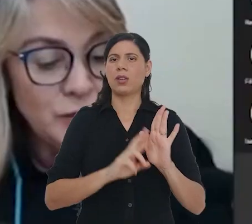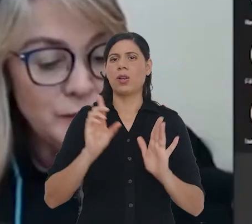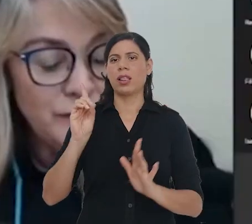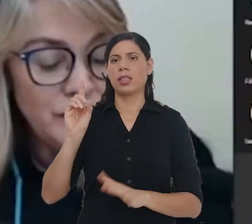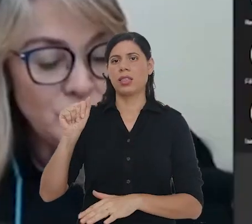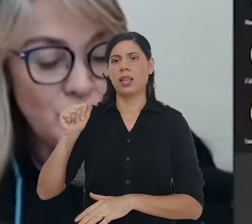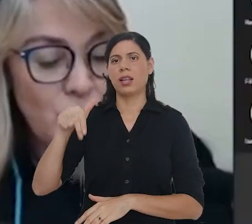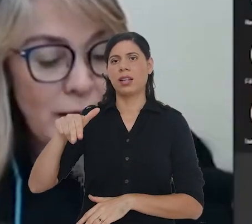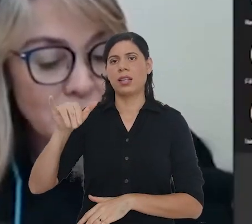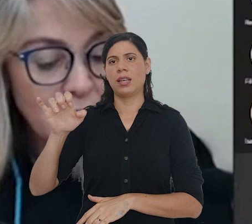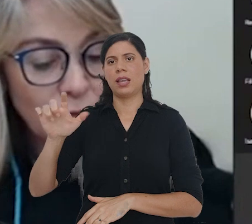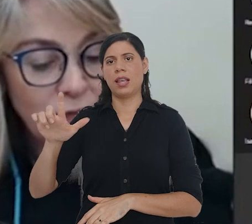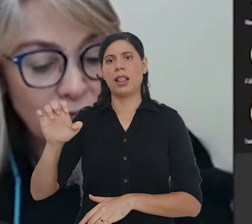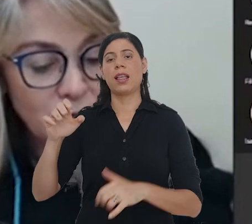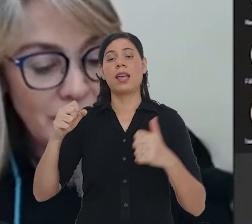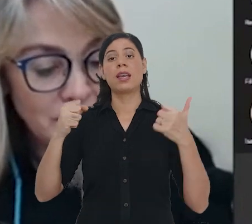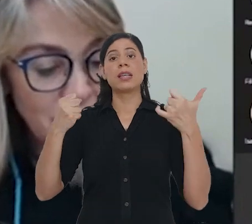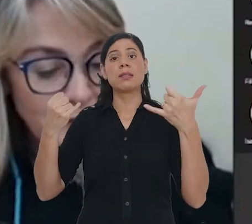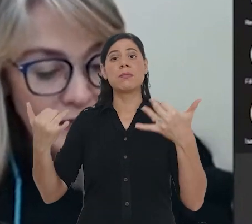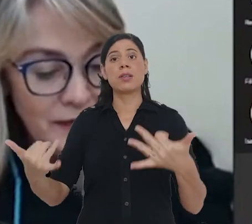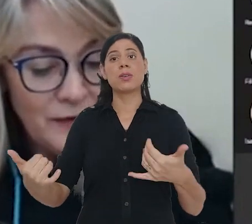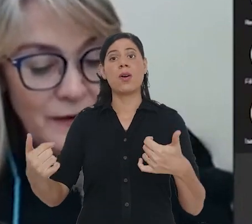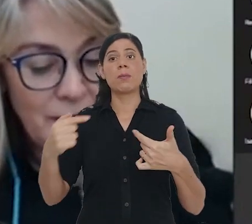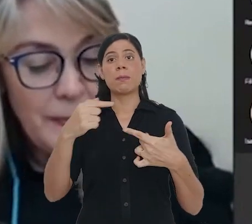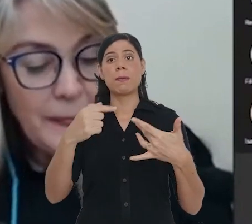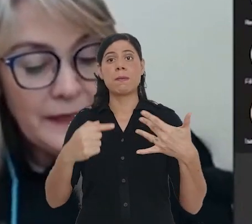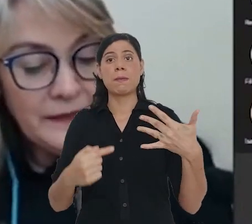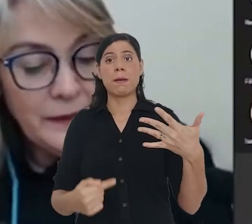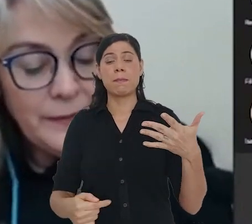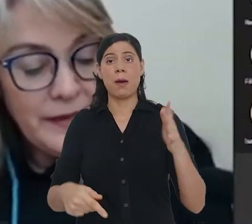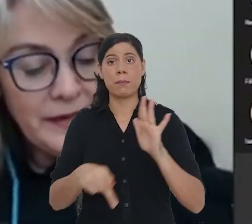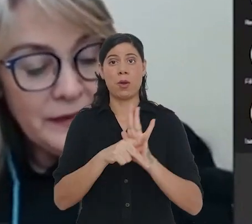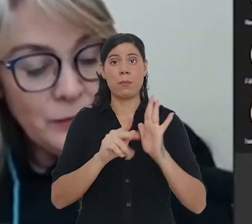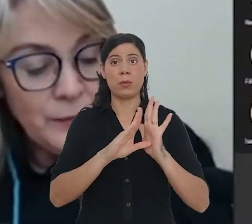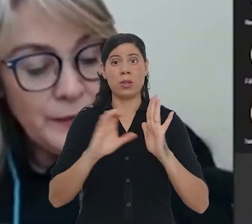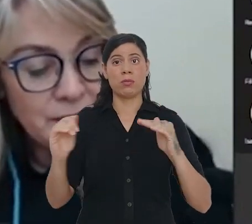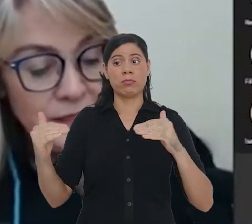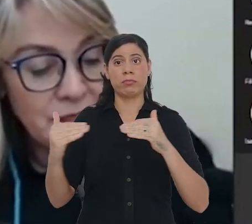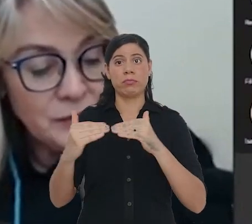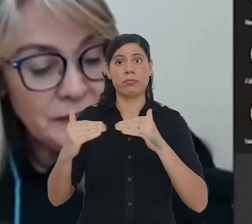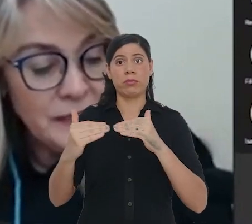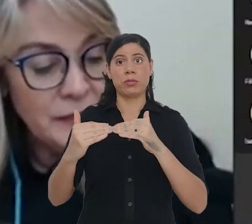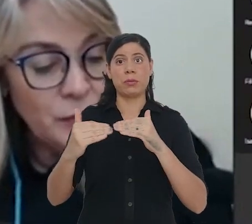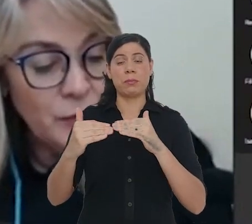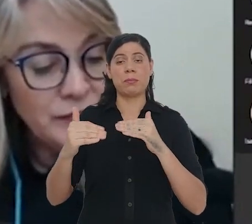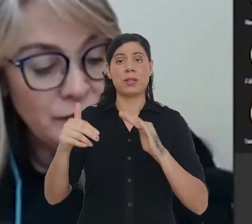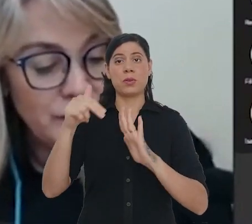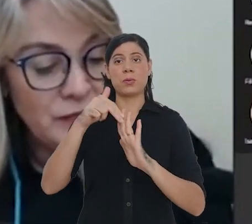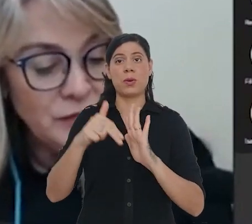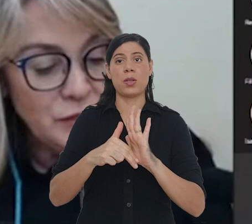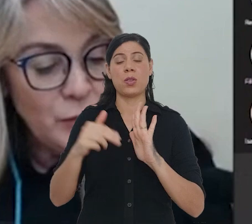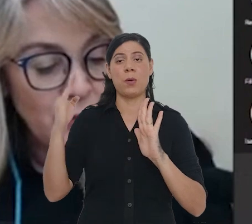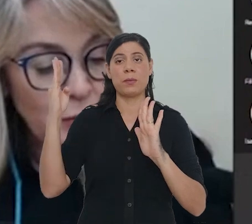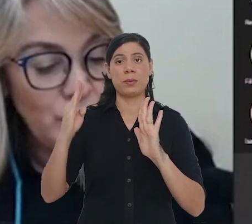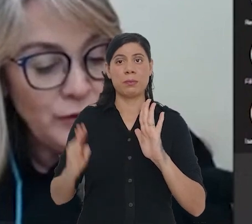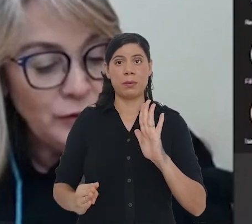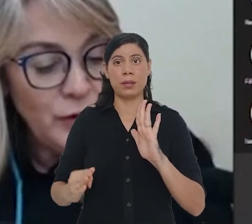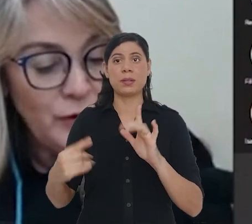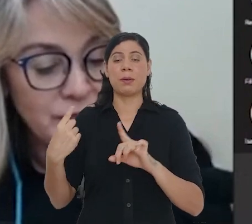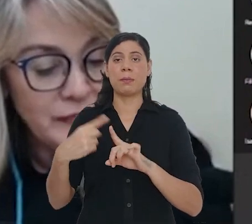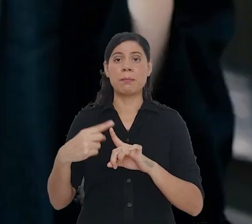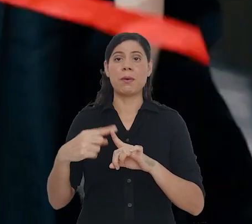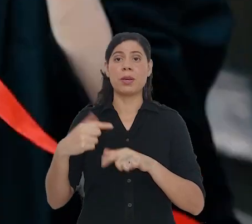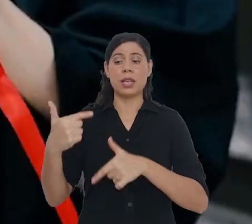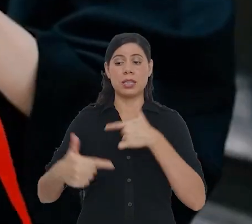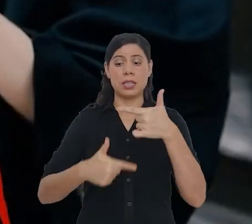Maranhão afirmou que os critérios de seleção do edital estão de acordo com as normas brasileiras, pois a prática da medicina